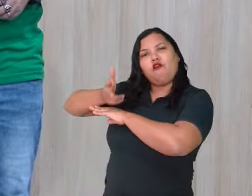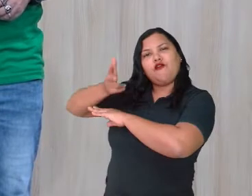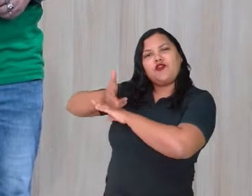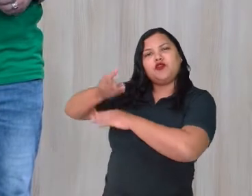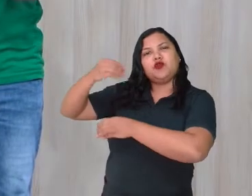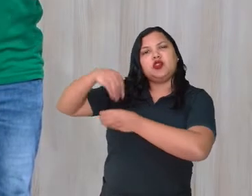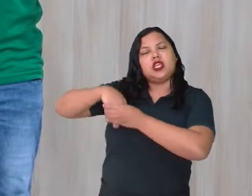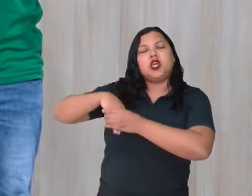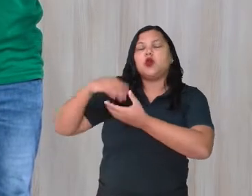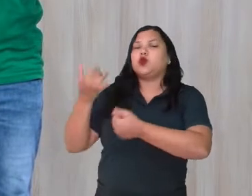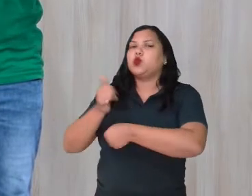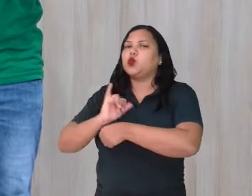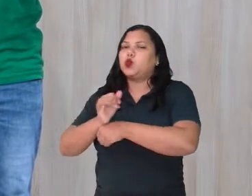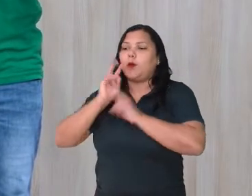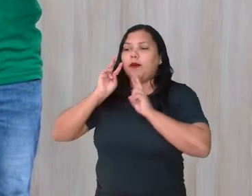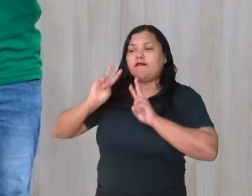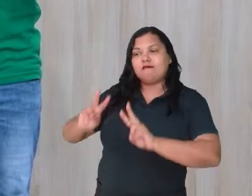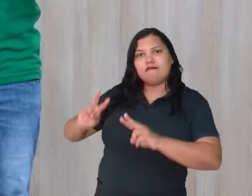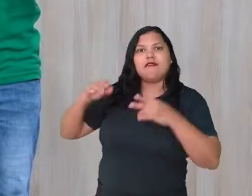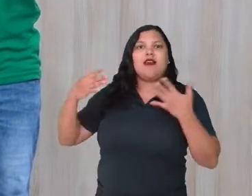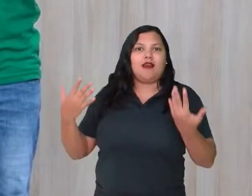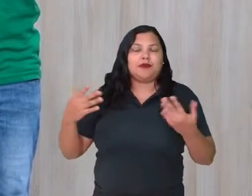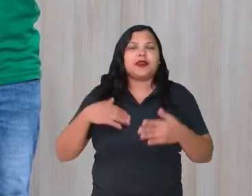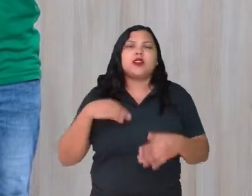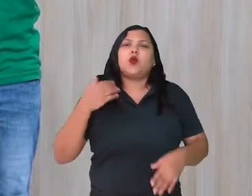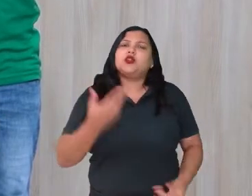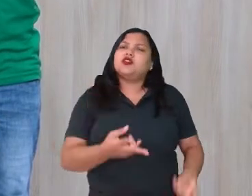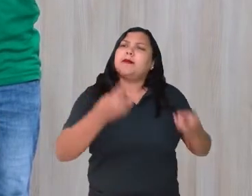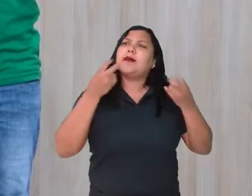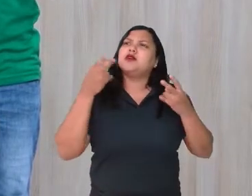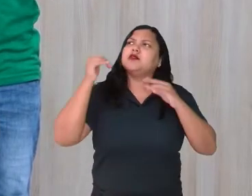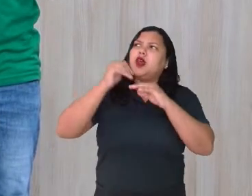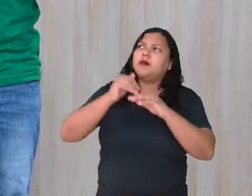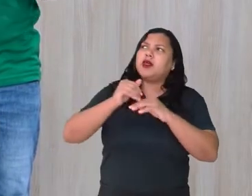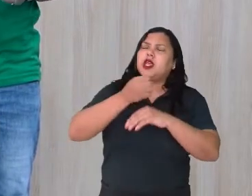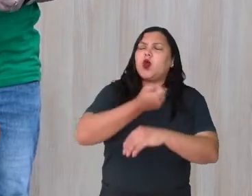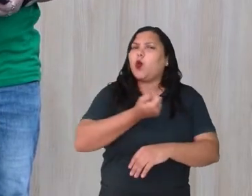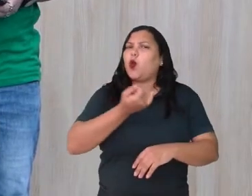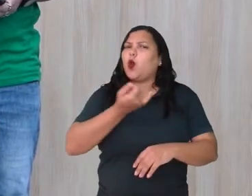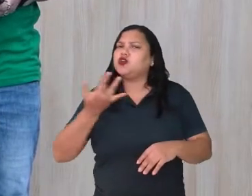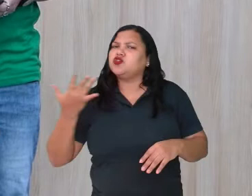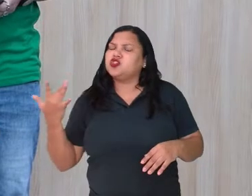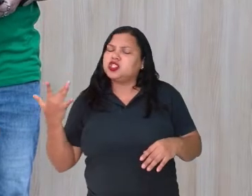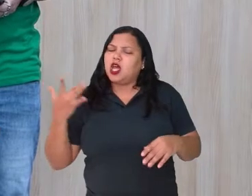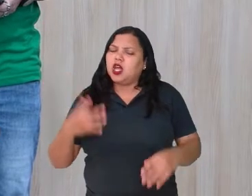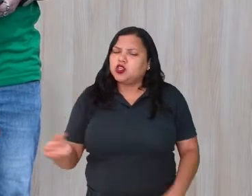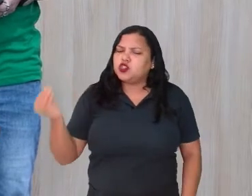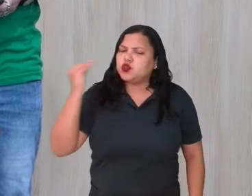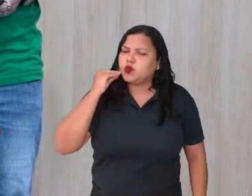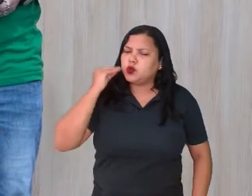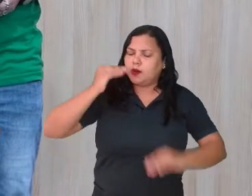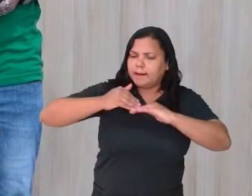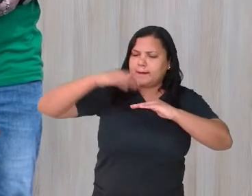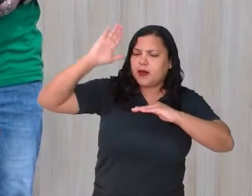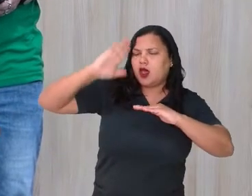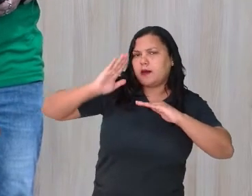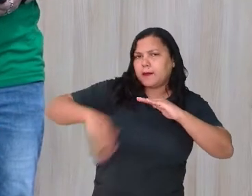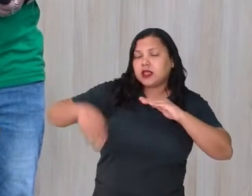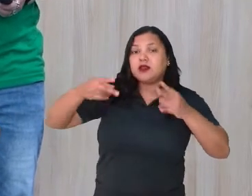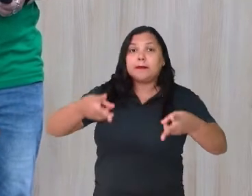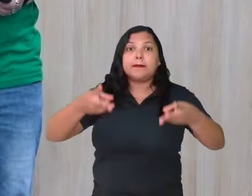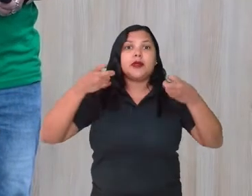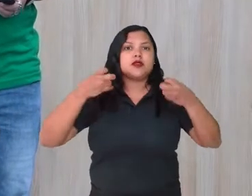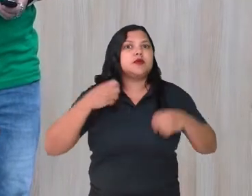ter chance, mais ou menos chance, a gente vai ter que avaliar o contexto como um todo e perceber que a gente está calculando uma coisa